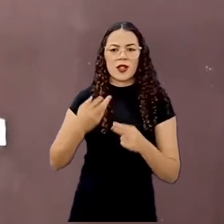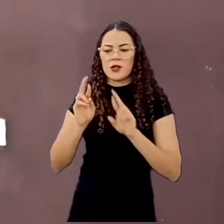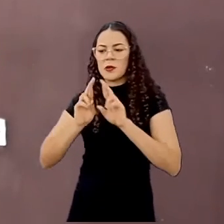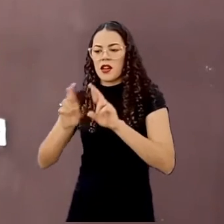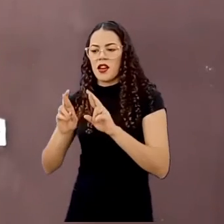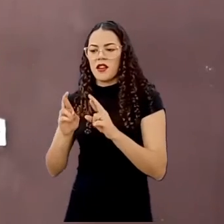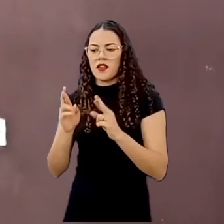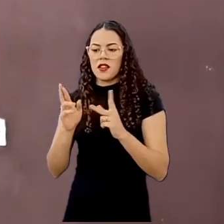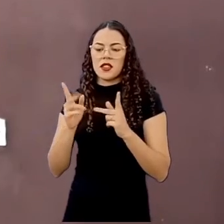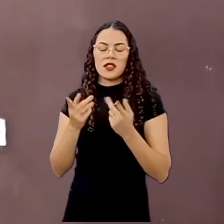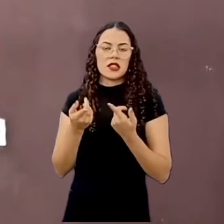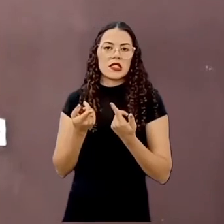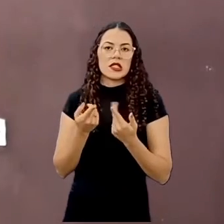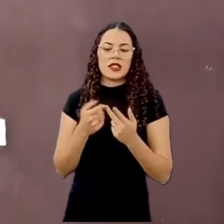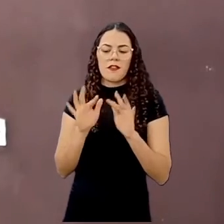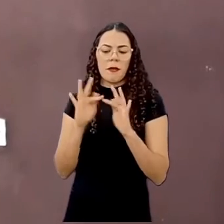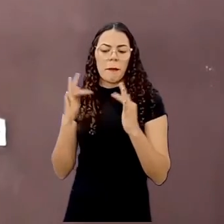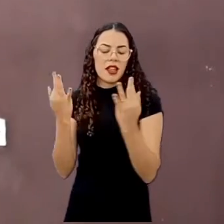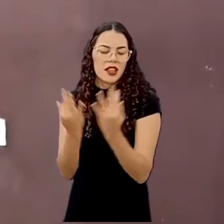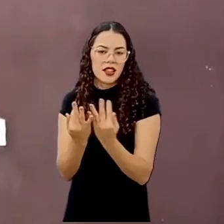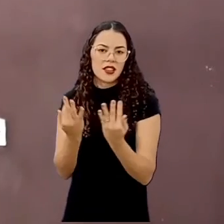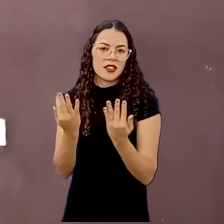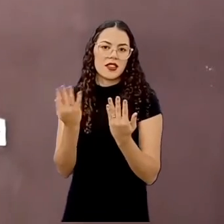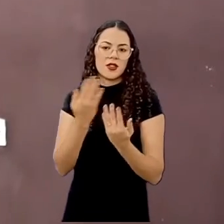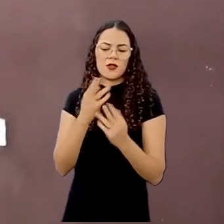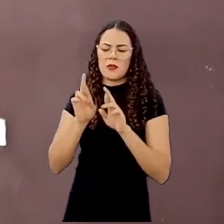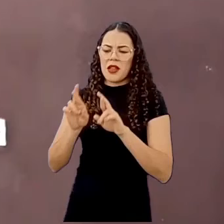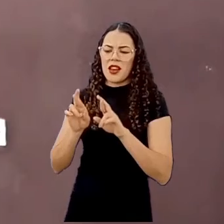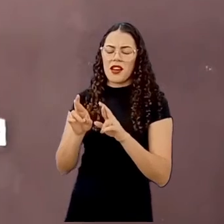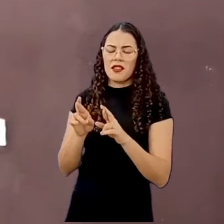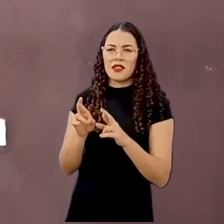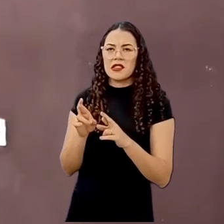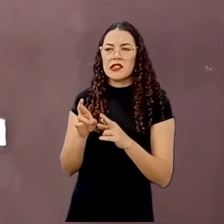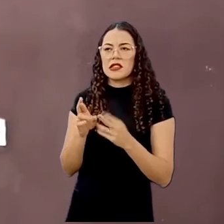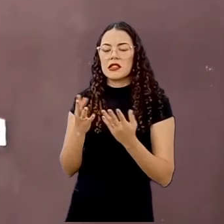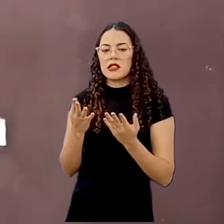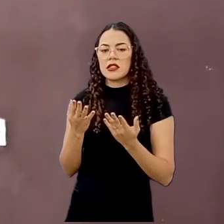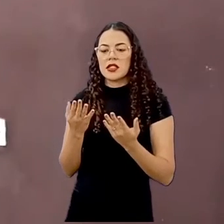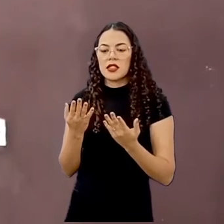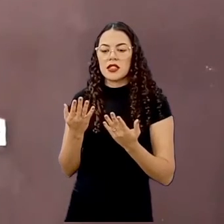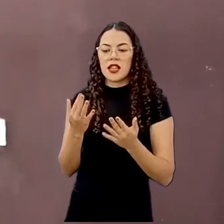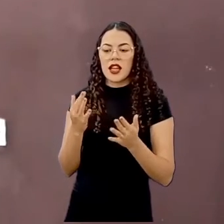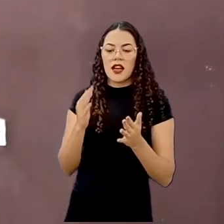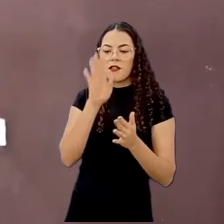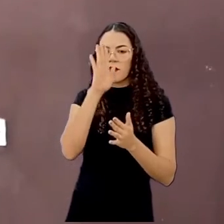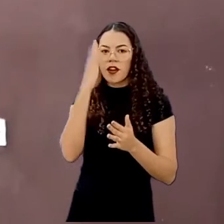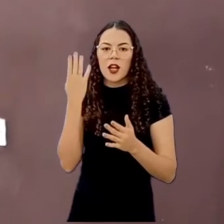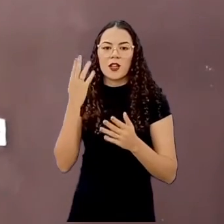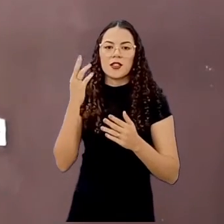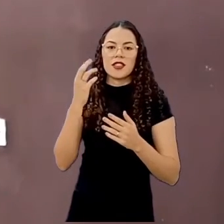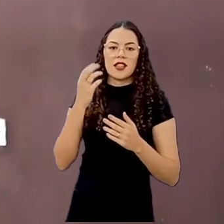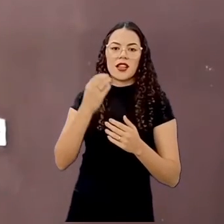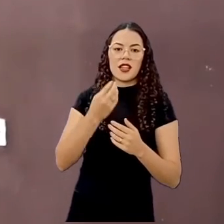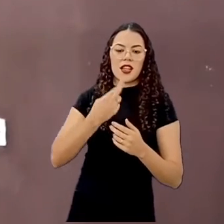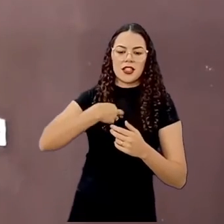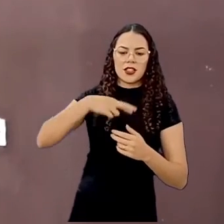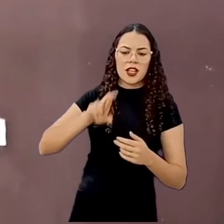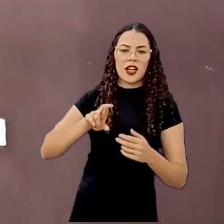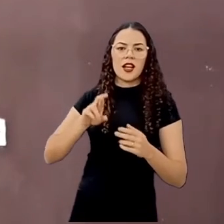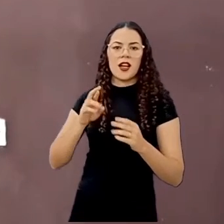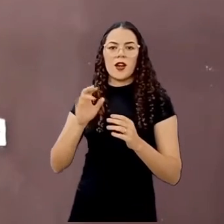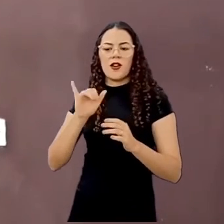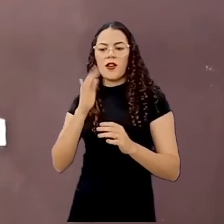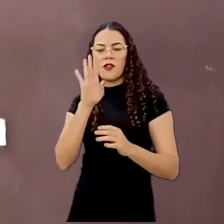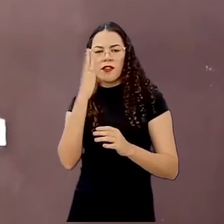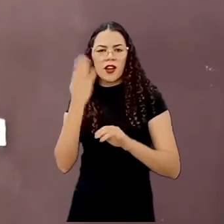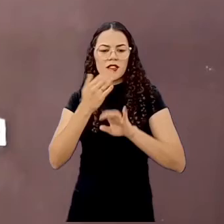esperavam mais nos seus familiares, eles não esperavam mais nas falsas religiões, nas falsas ideologias, mas